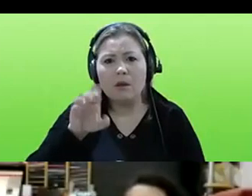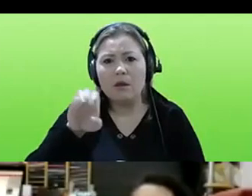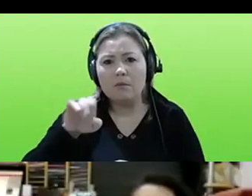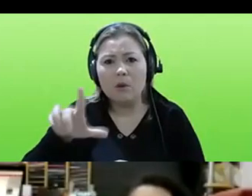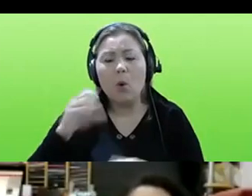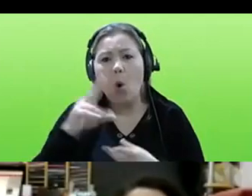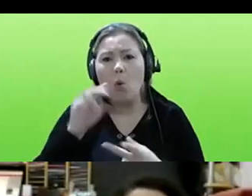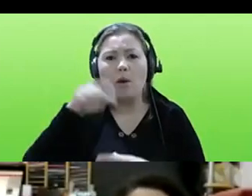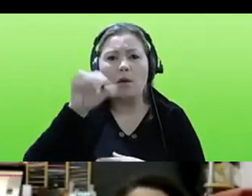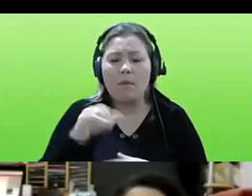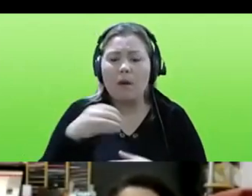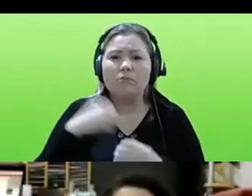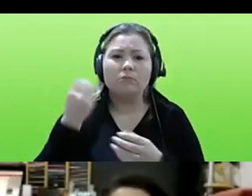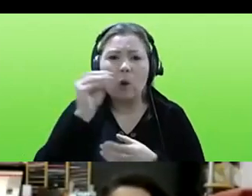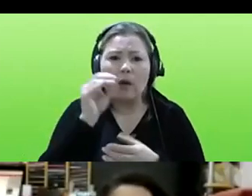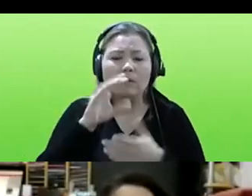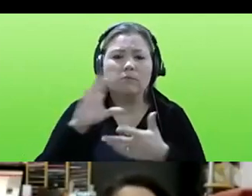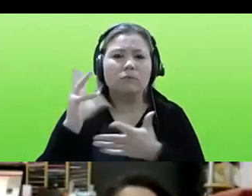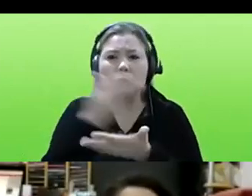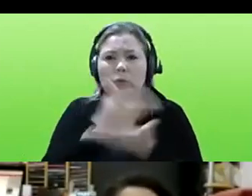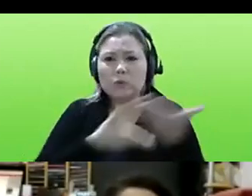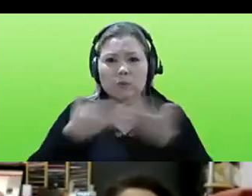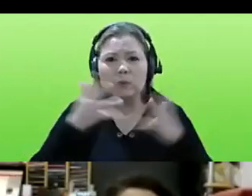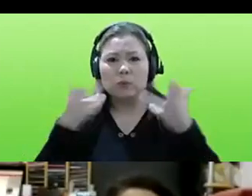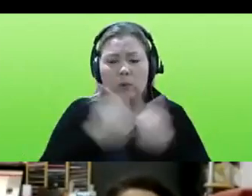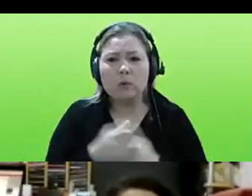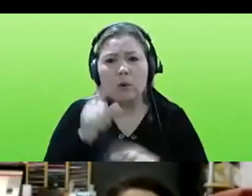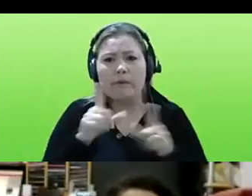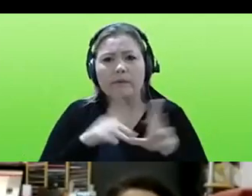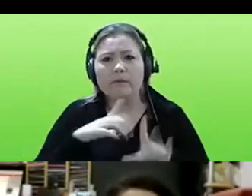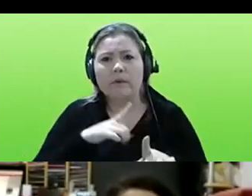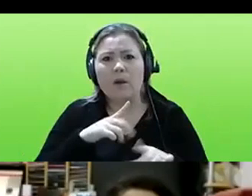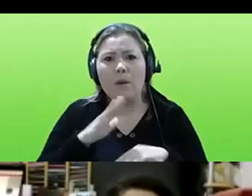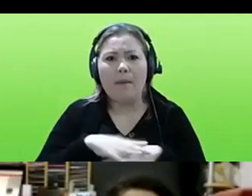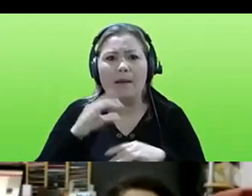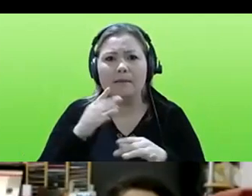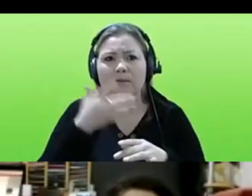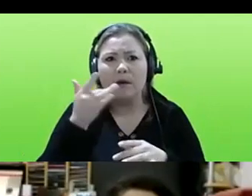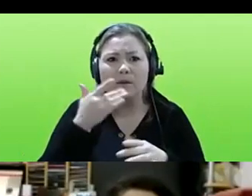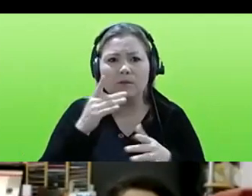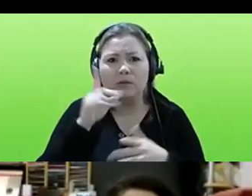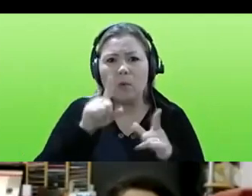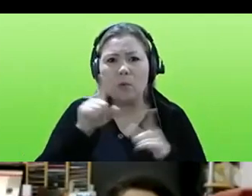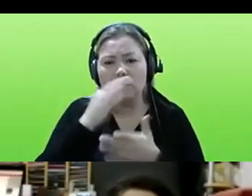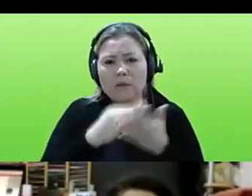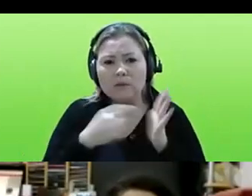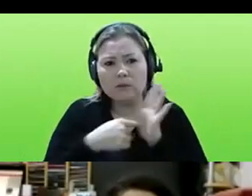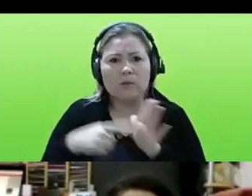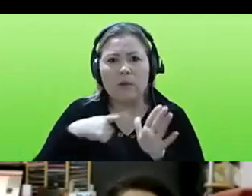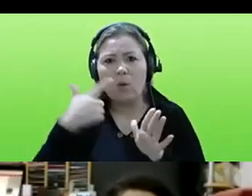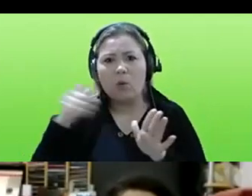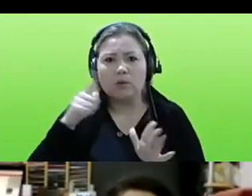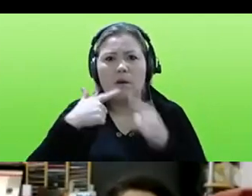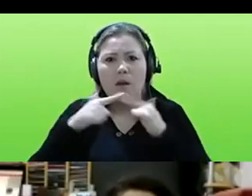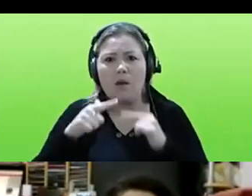socializa com todos, né? Às vezes a pessoa tem ou uma versão mais acessível de algum dos textos que a gente tem aí.